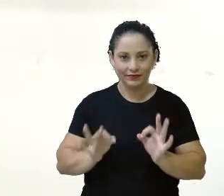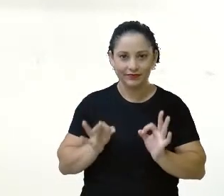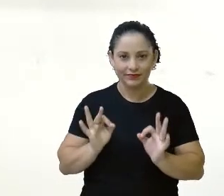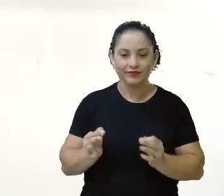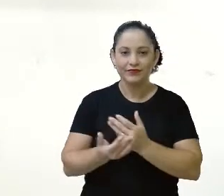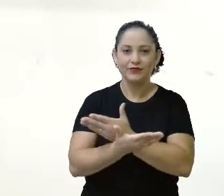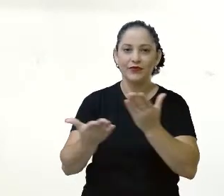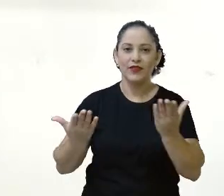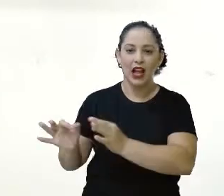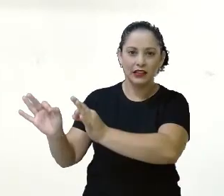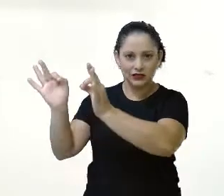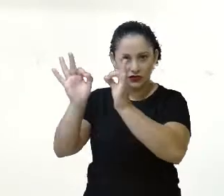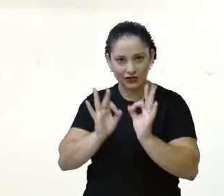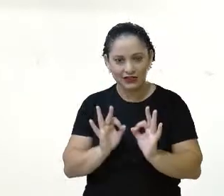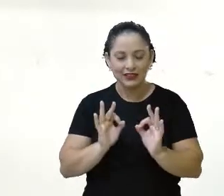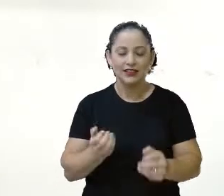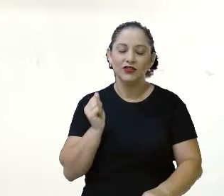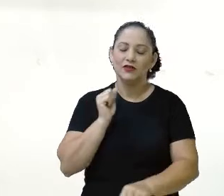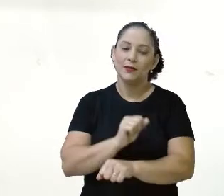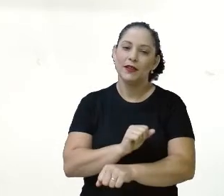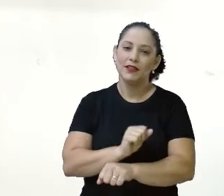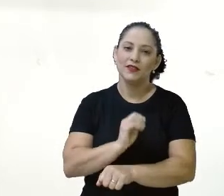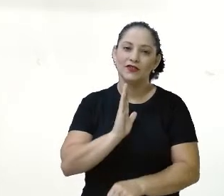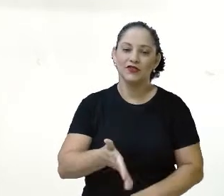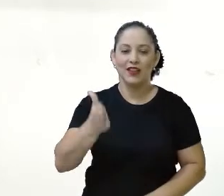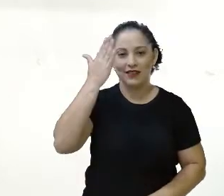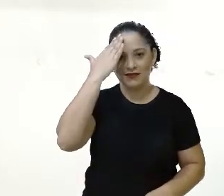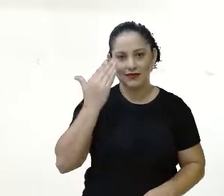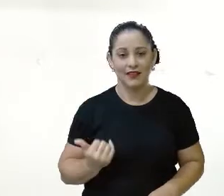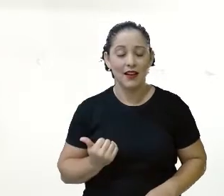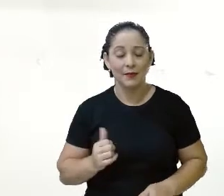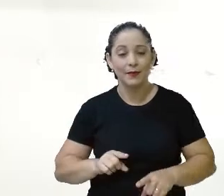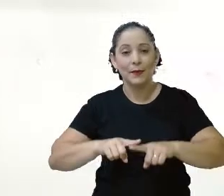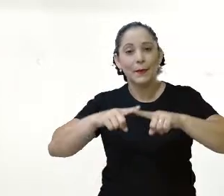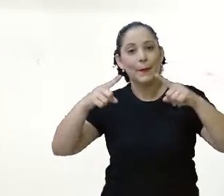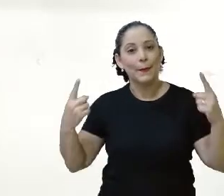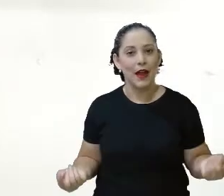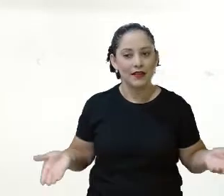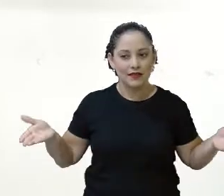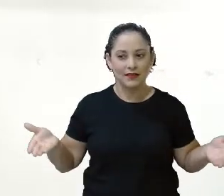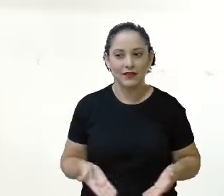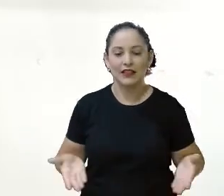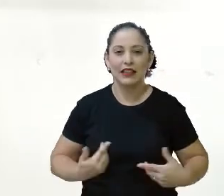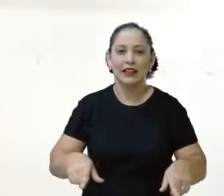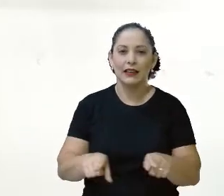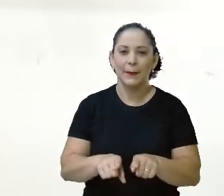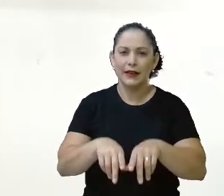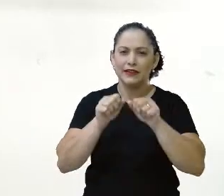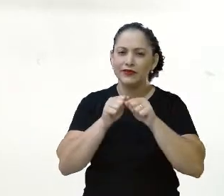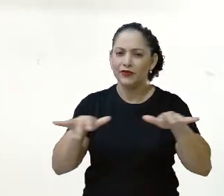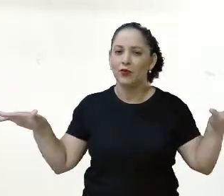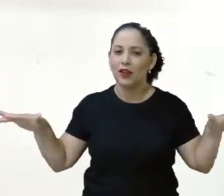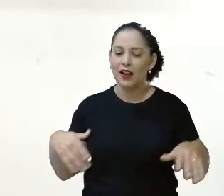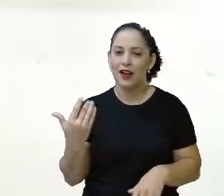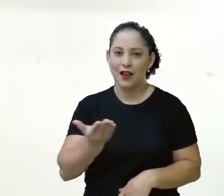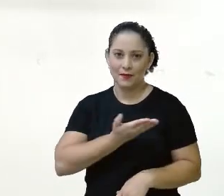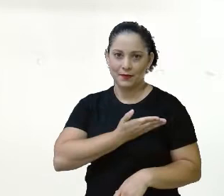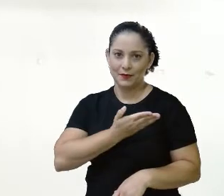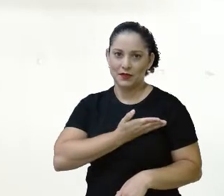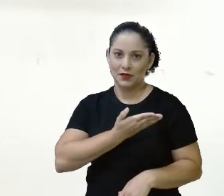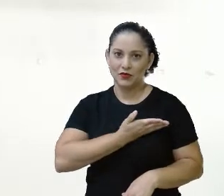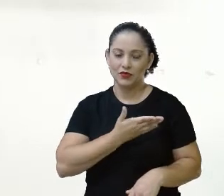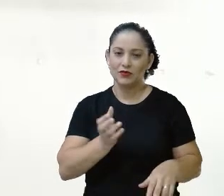estão aí ligadinhos, sentadinhos, aguardando, já sabem. Mas aproveita e divulga também para os teus colegas, para que